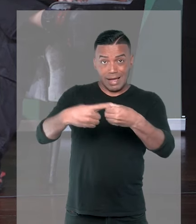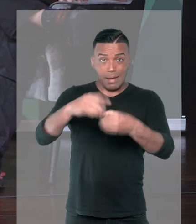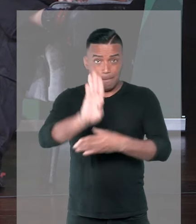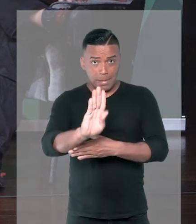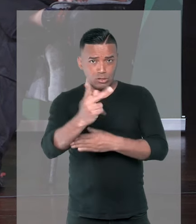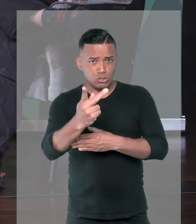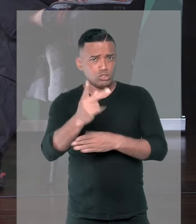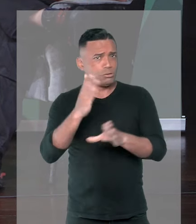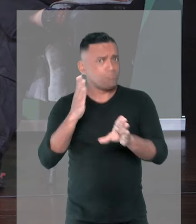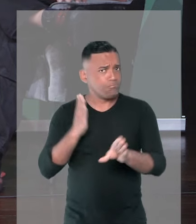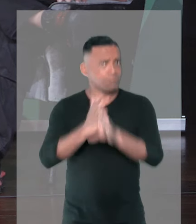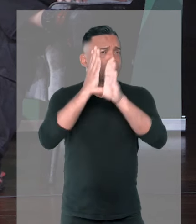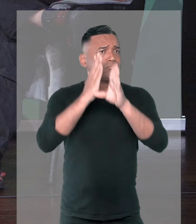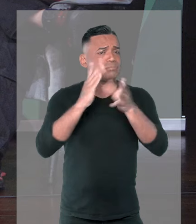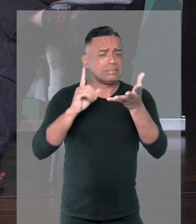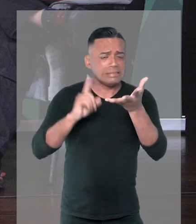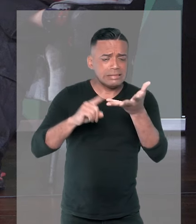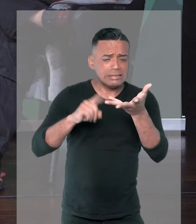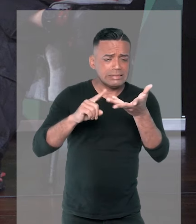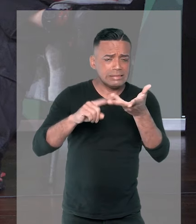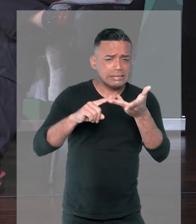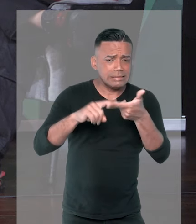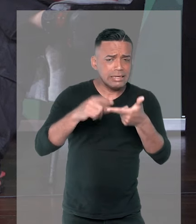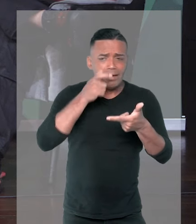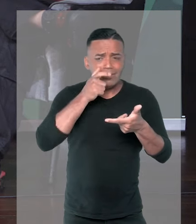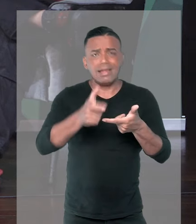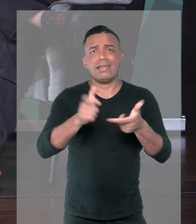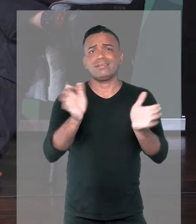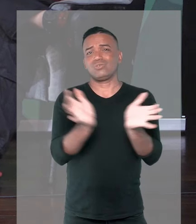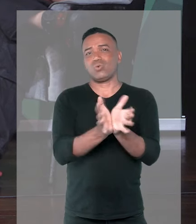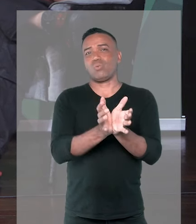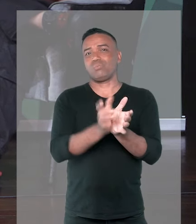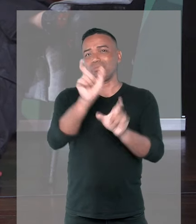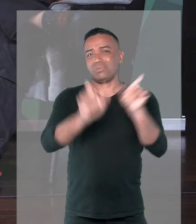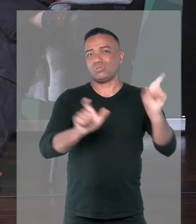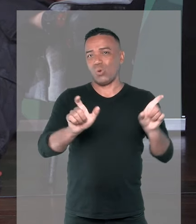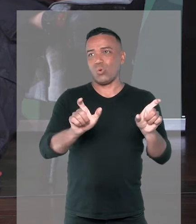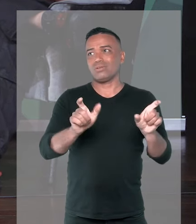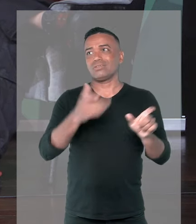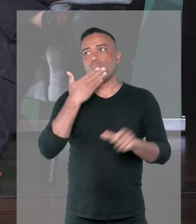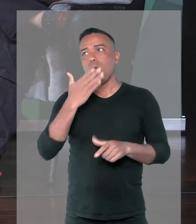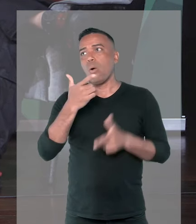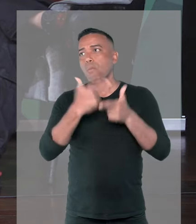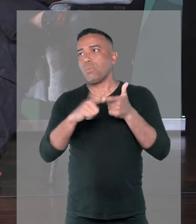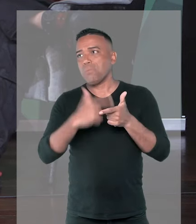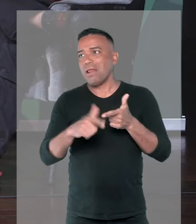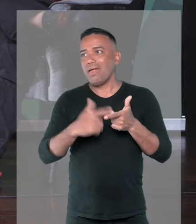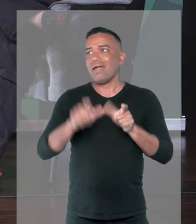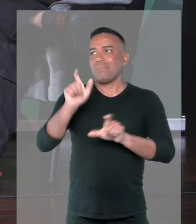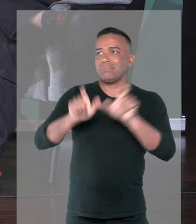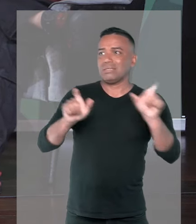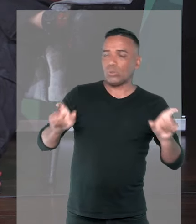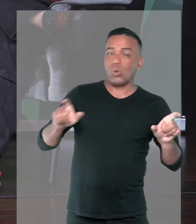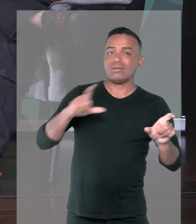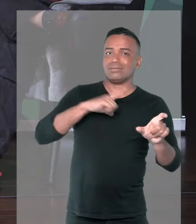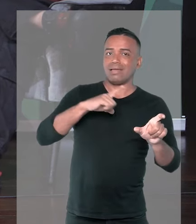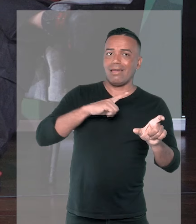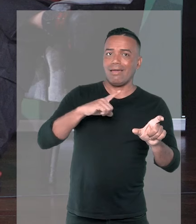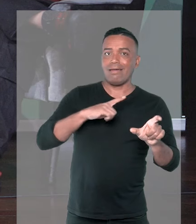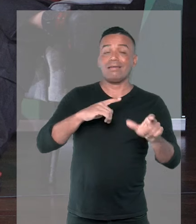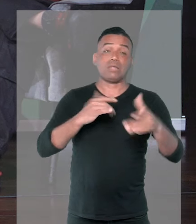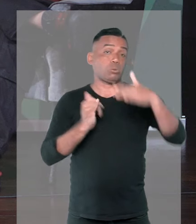descobrir quais são as personas de nosso interesse em Belo Horizonte a gente quer resolver que problemas de que personas personas são